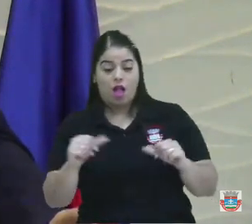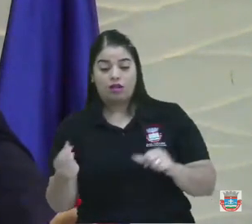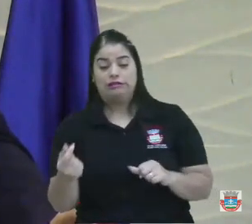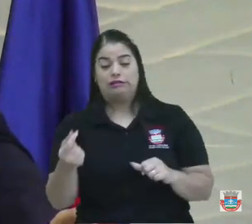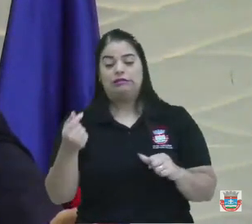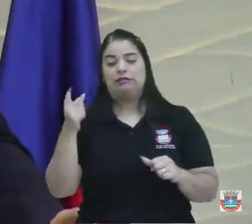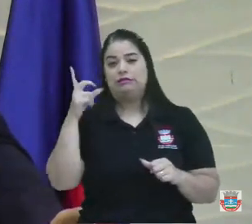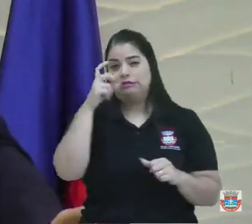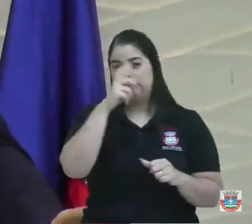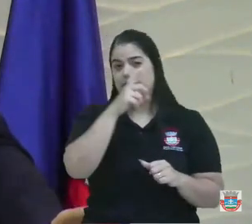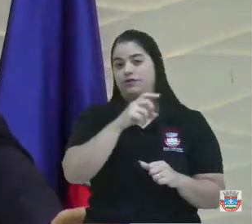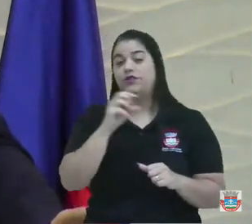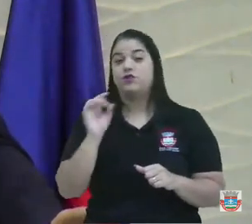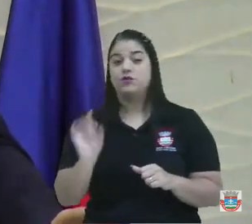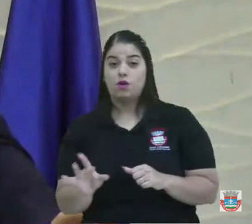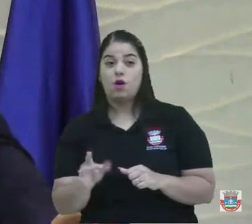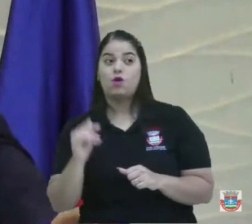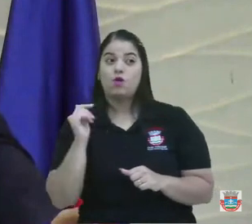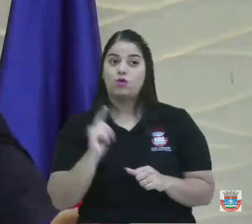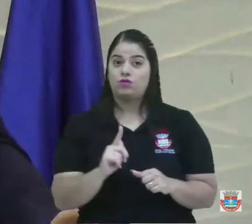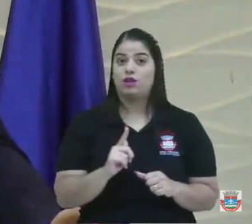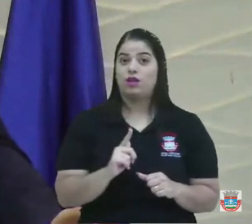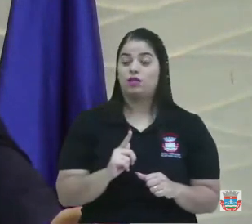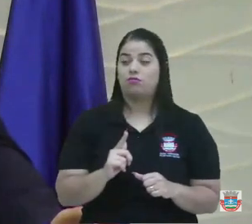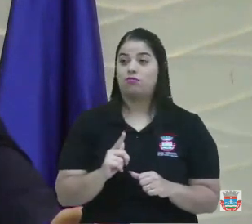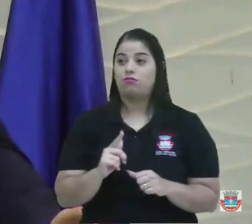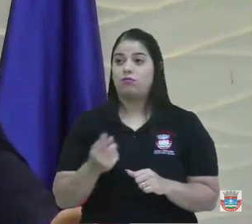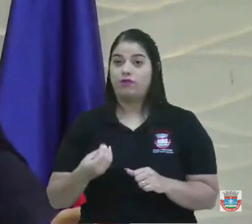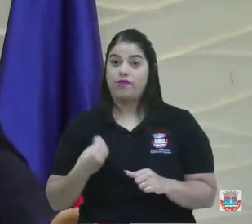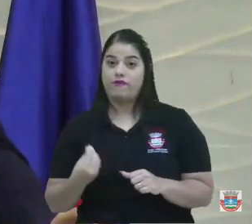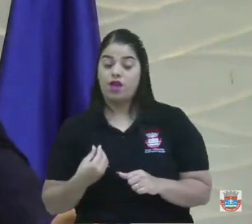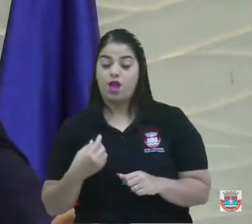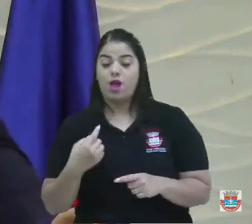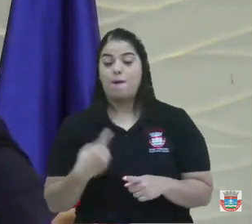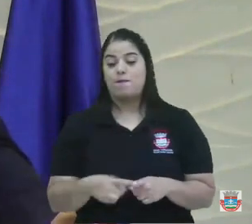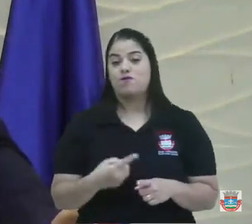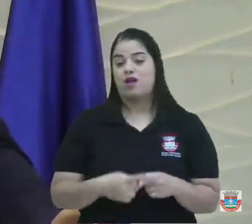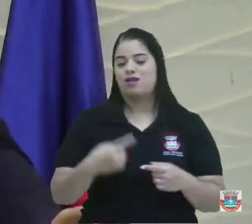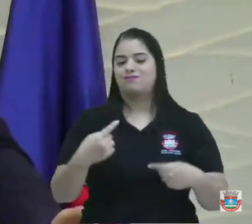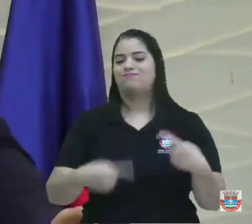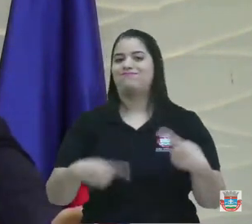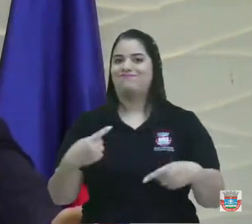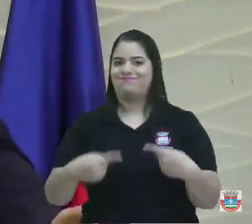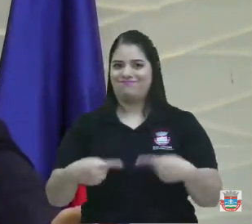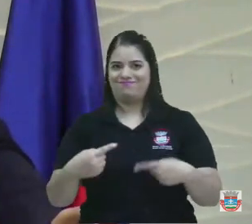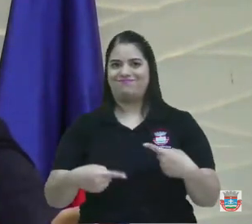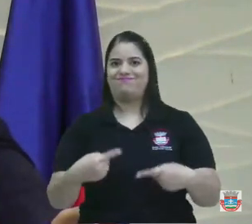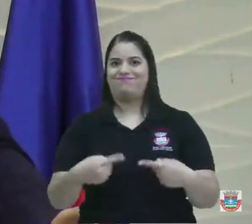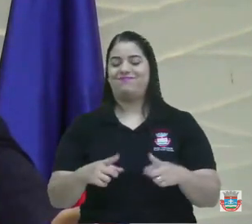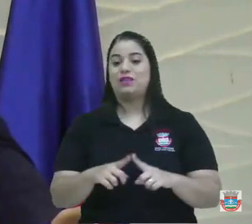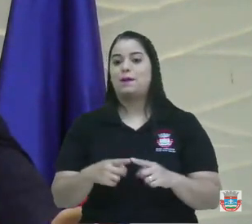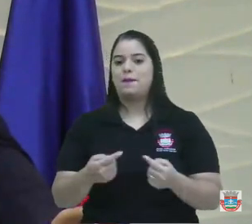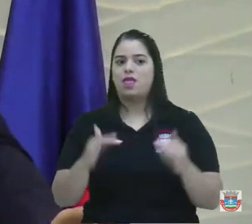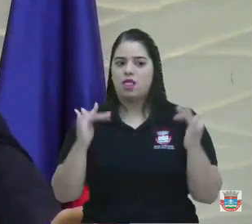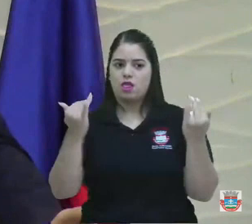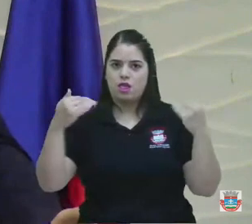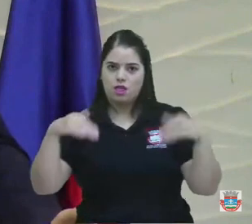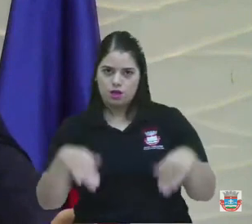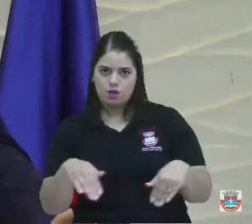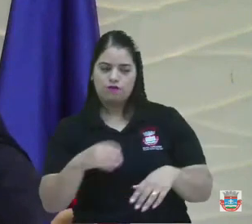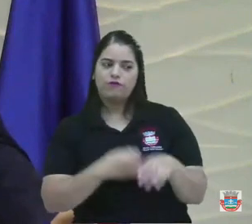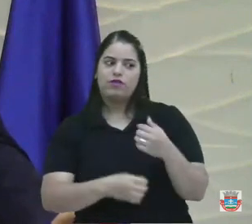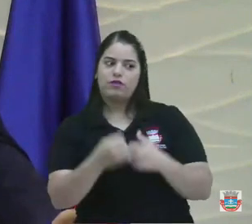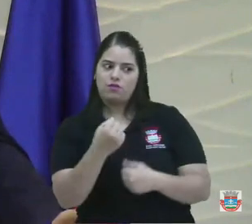está sendo sustentada algumas questões por conta desse processo político, mas a gente já vai começar a sentir nesse final de ano, né,